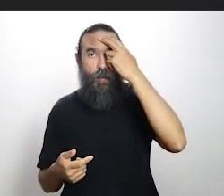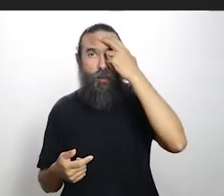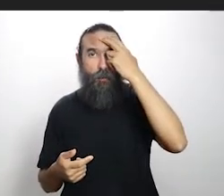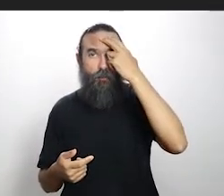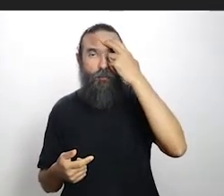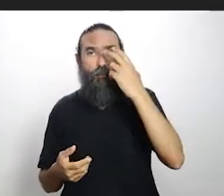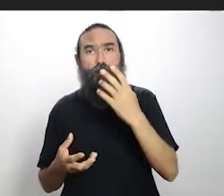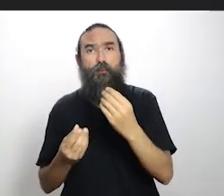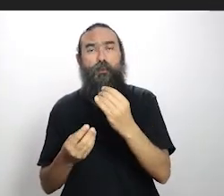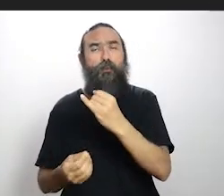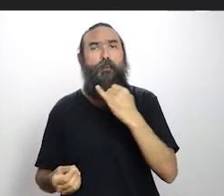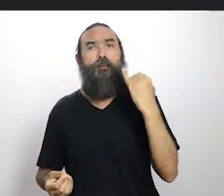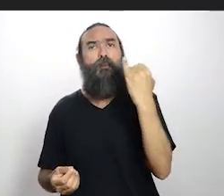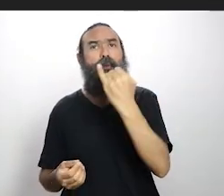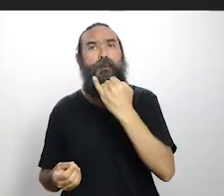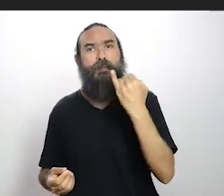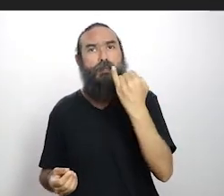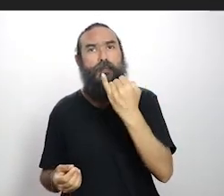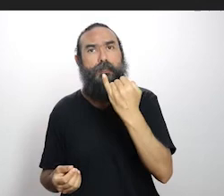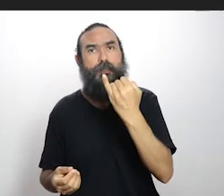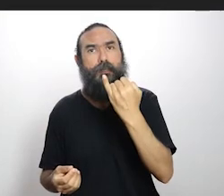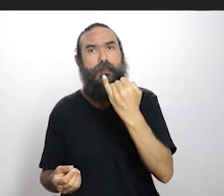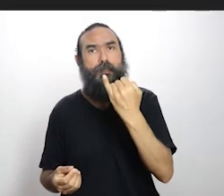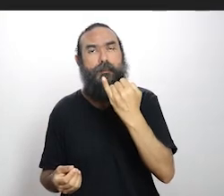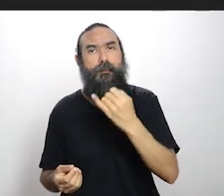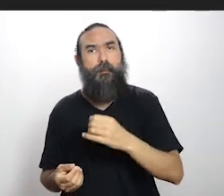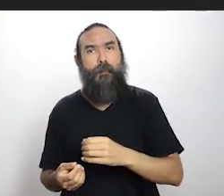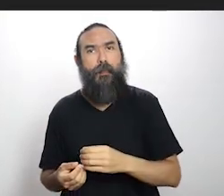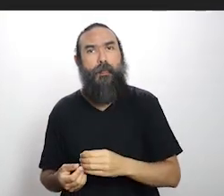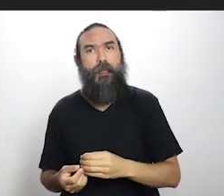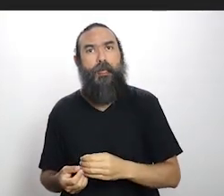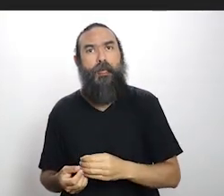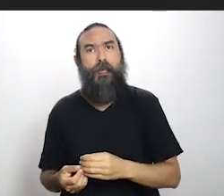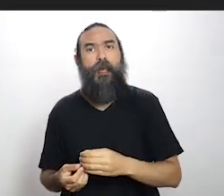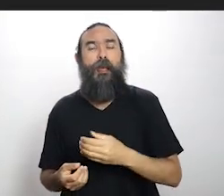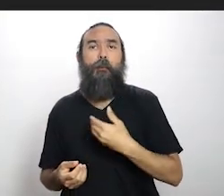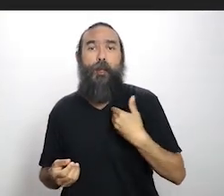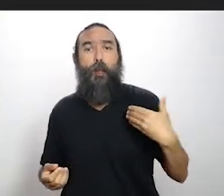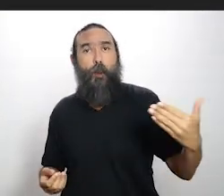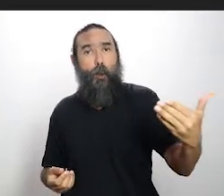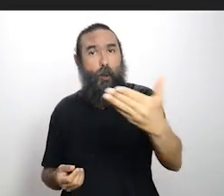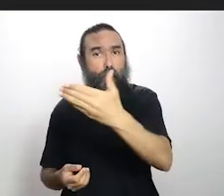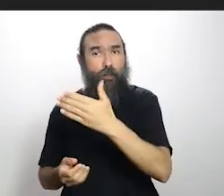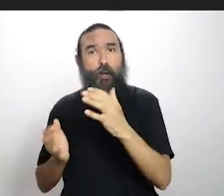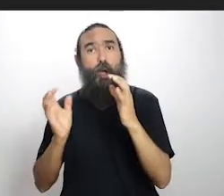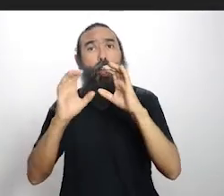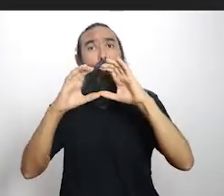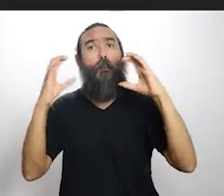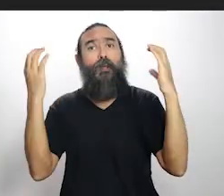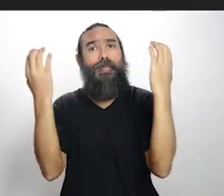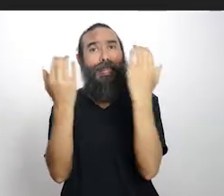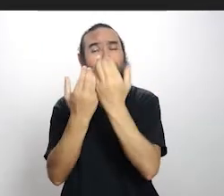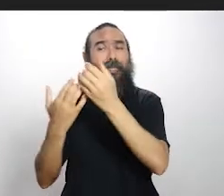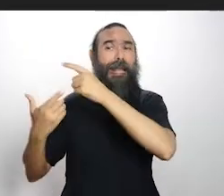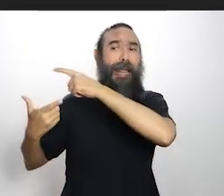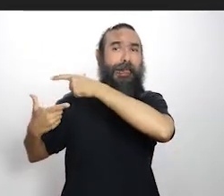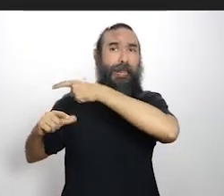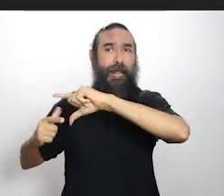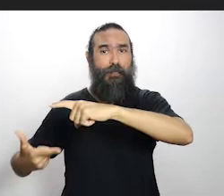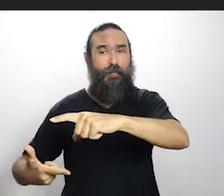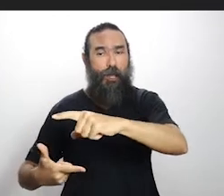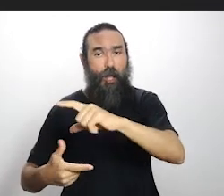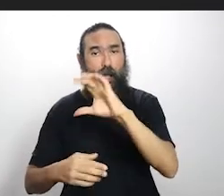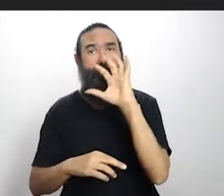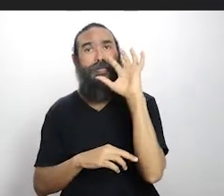cultural de muita importância e relevância, não somente para os povos e comunidades tradicionais do âmbito